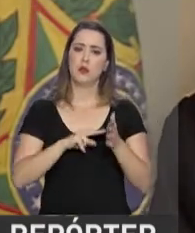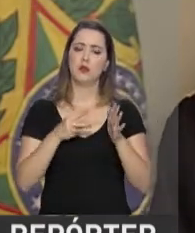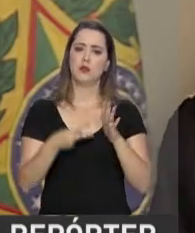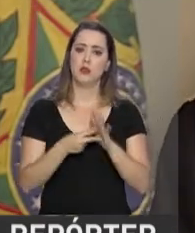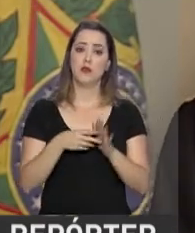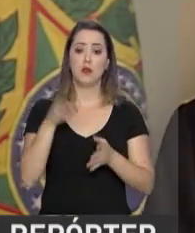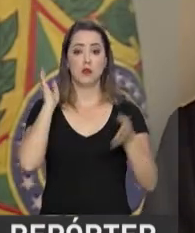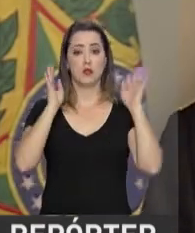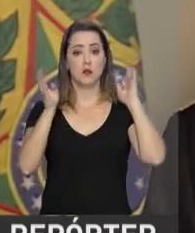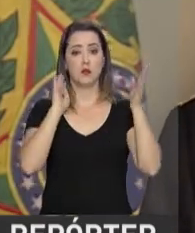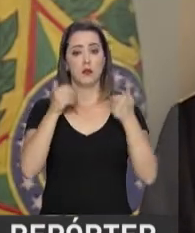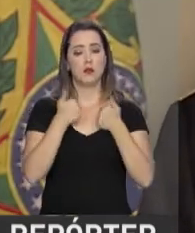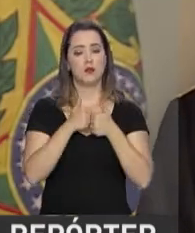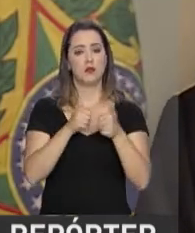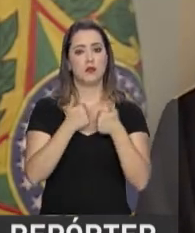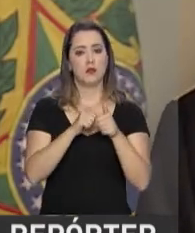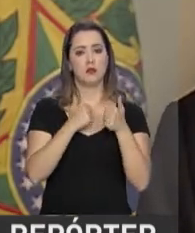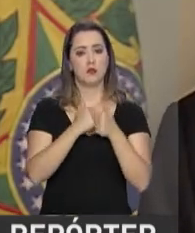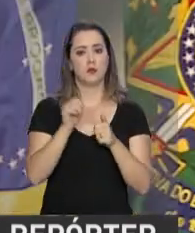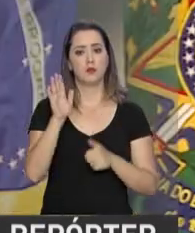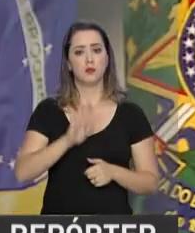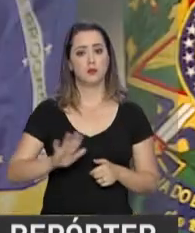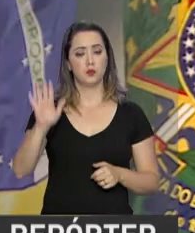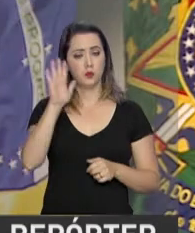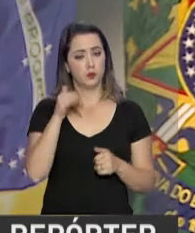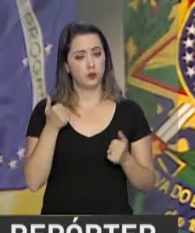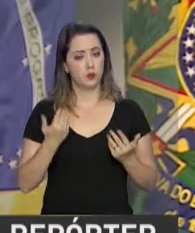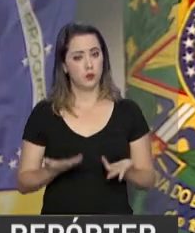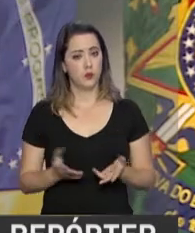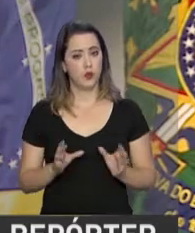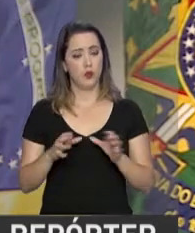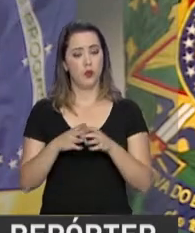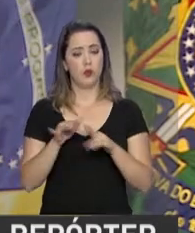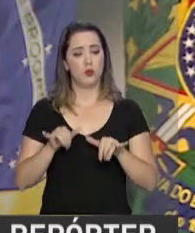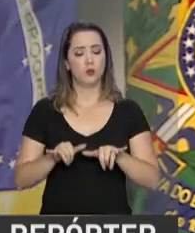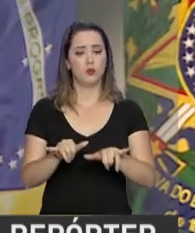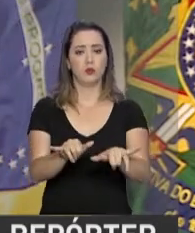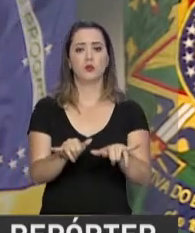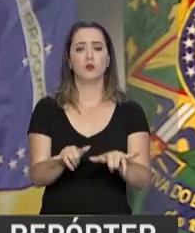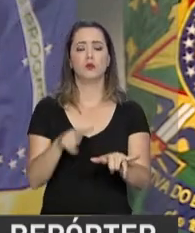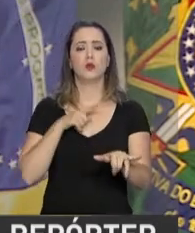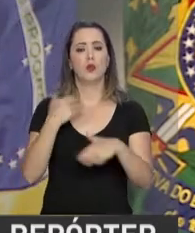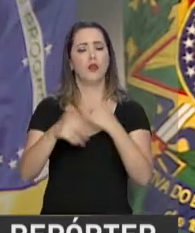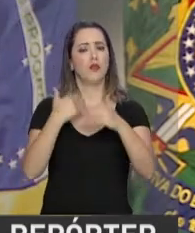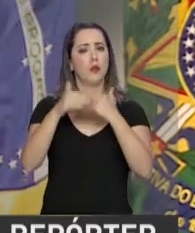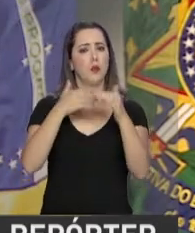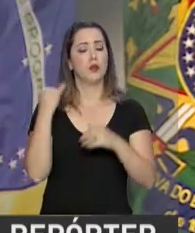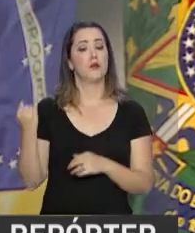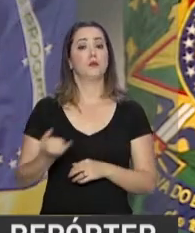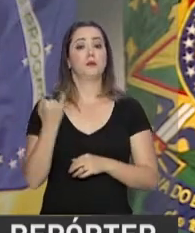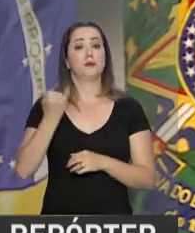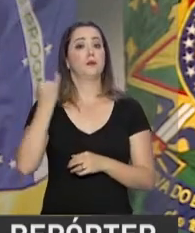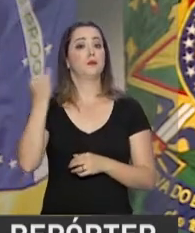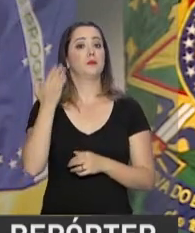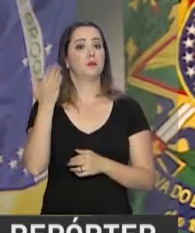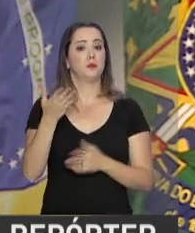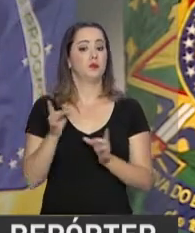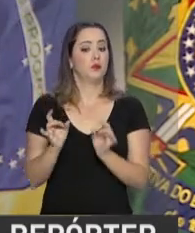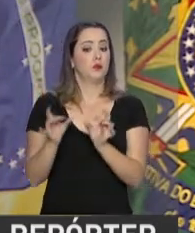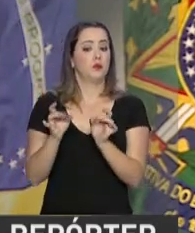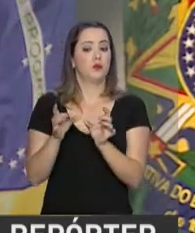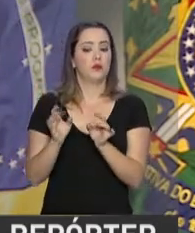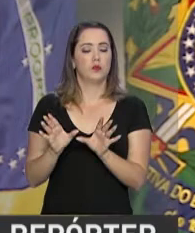transportar a produção é nacional do setor de supermercados houve um aumento expressivo de vendas